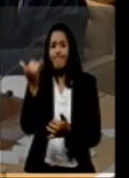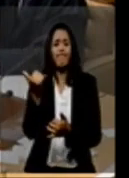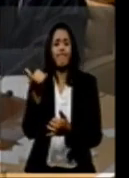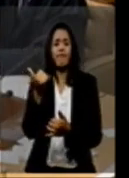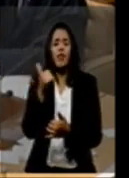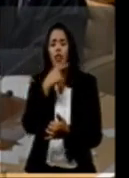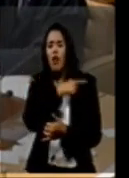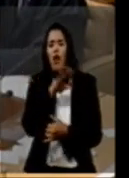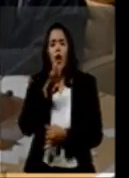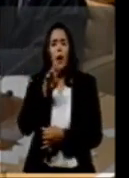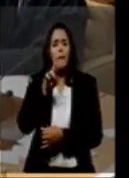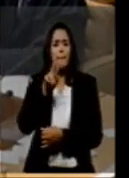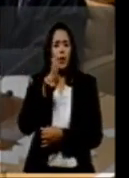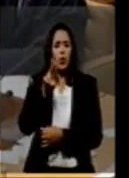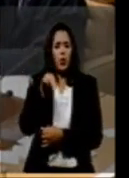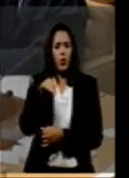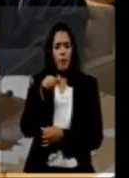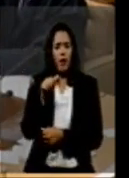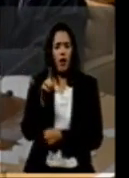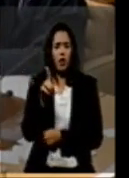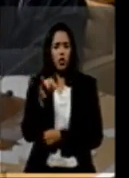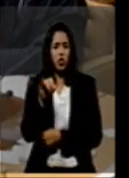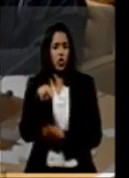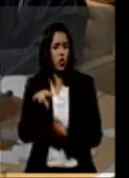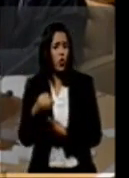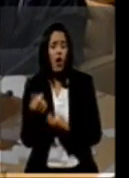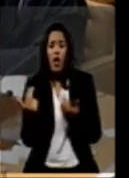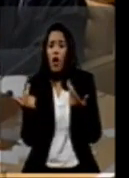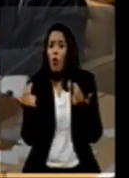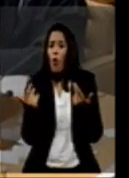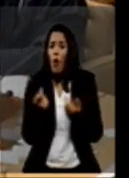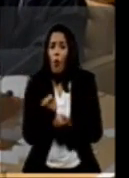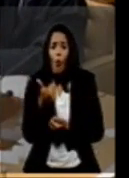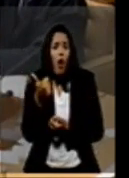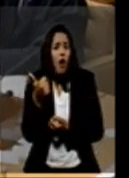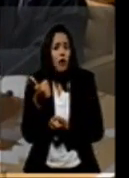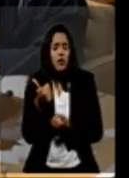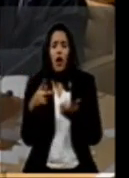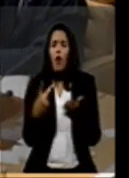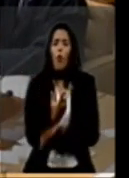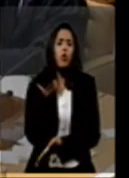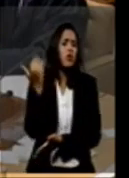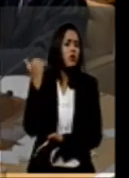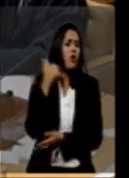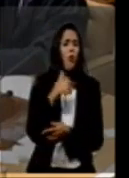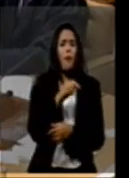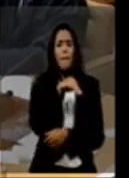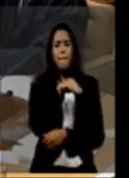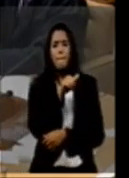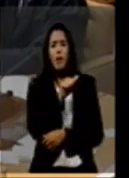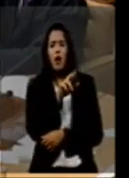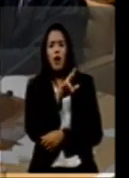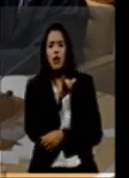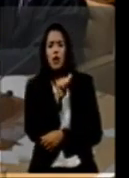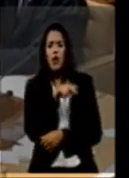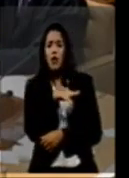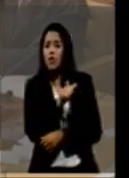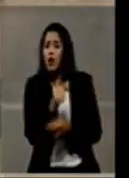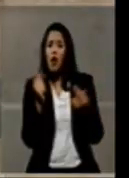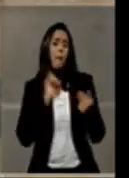reproduz em circunstâncias quase idênticas e intoleráveis a de mariana três anos